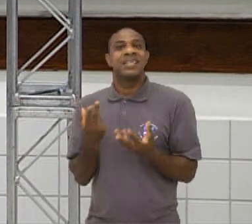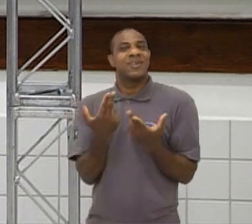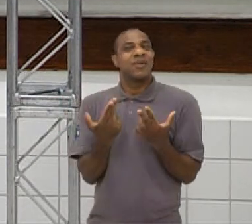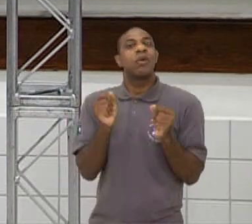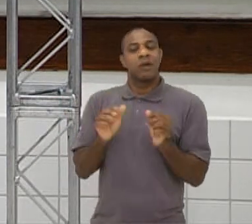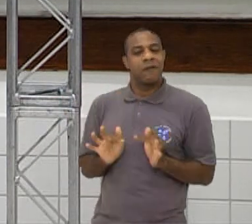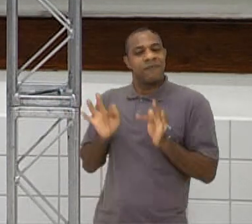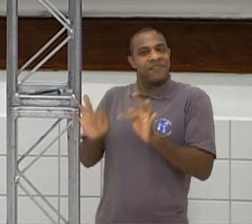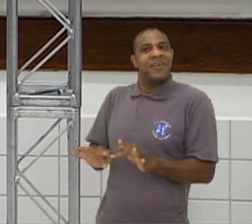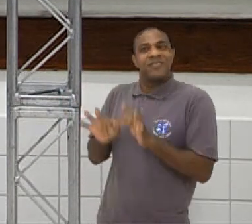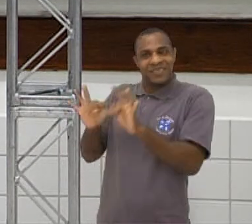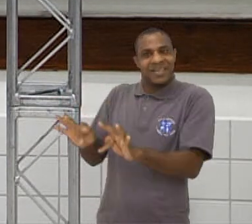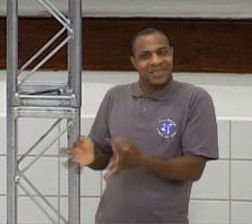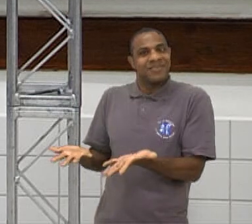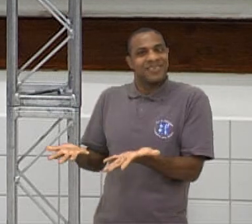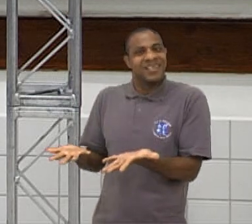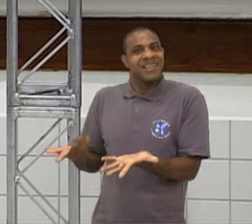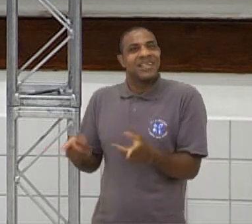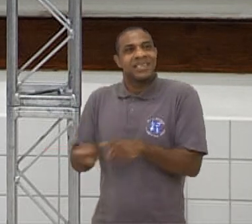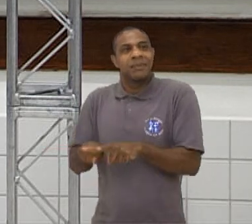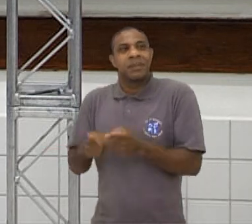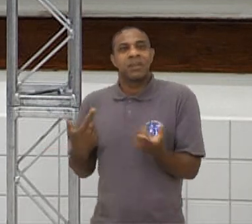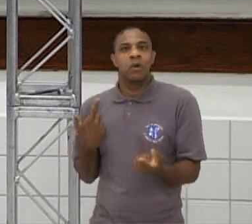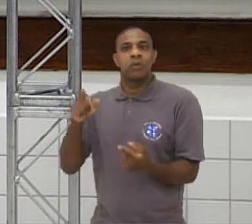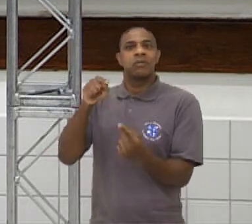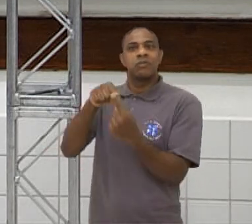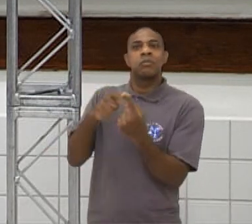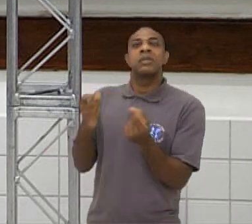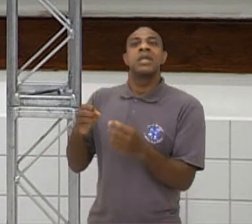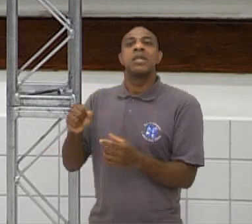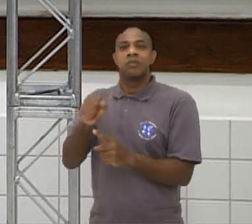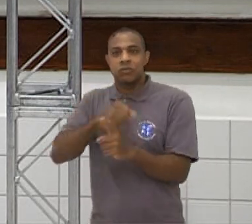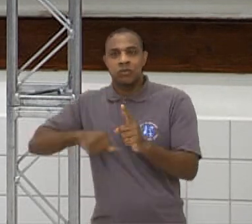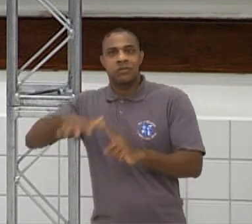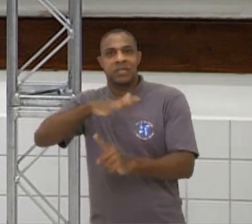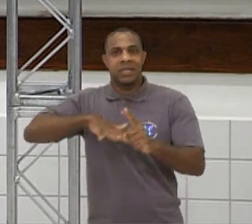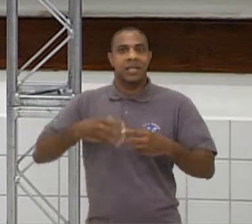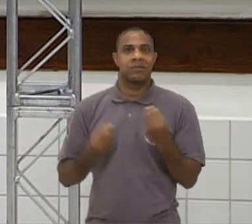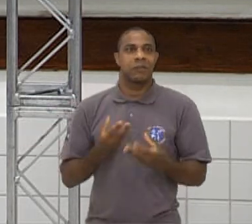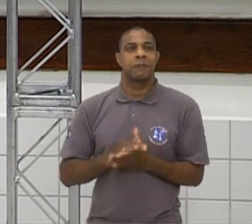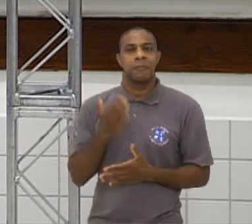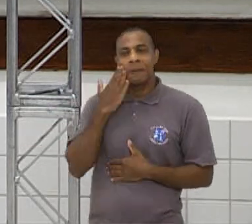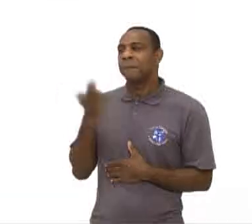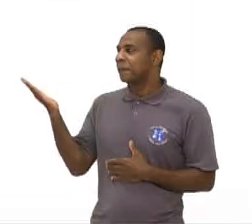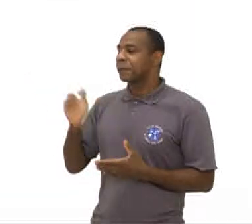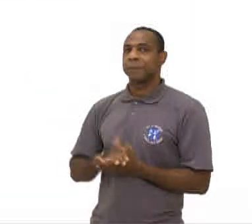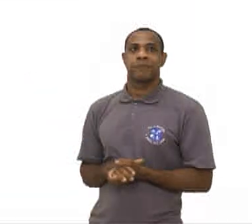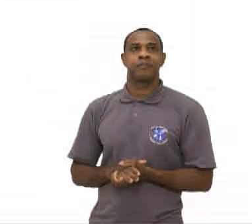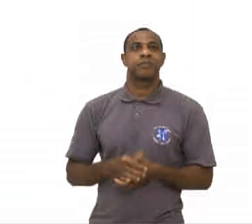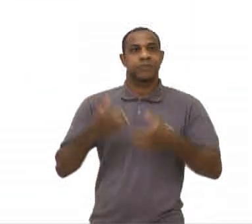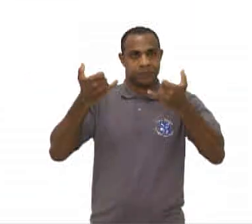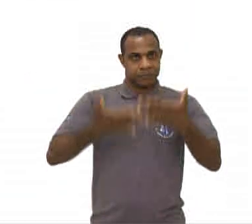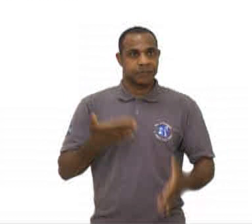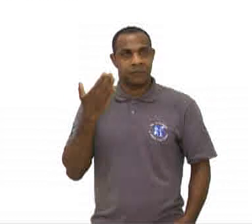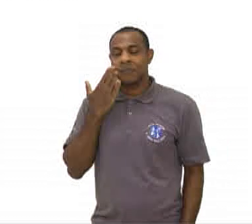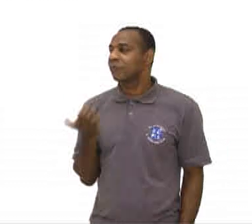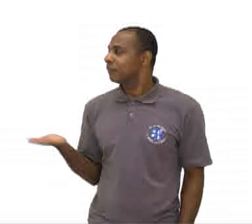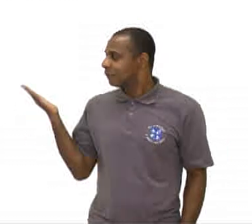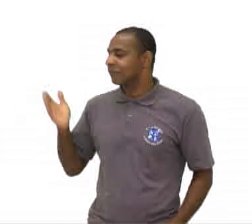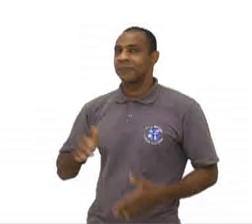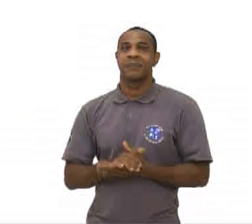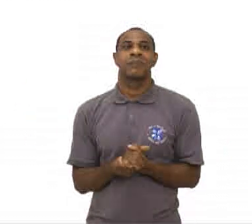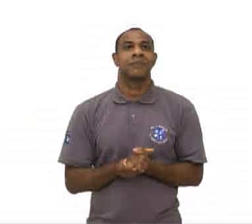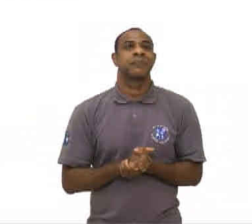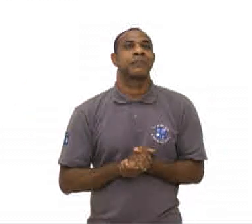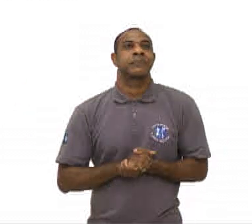né? Como aconteceu com outros tipos de sociedade. Então, vamos ler um pouco de Marx nessa última aula para a